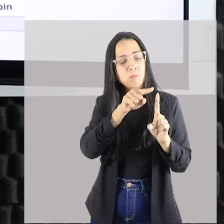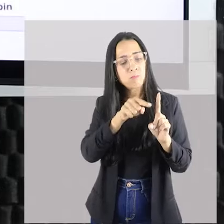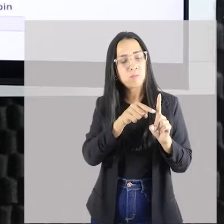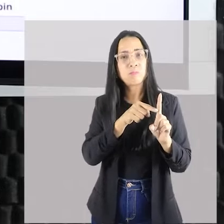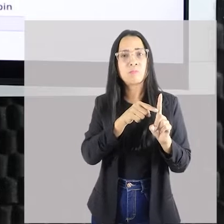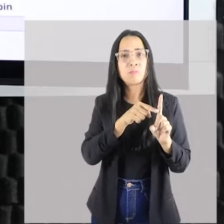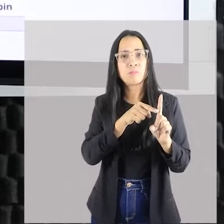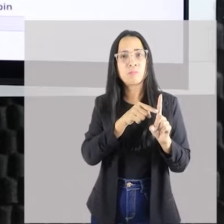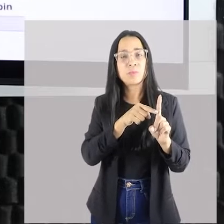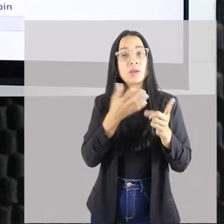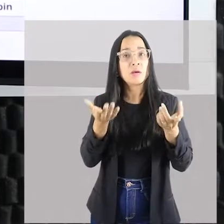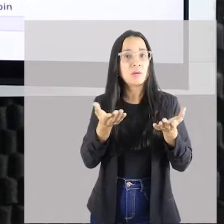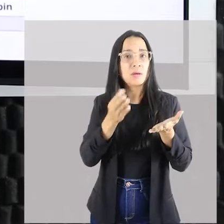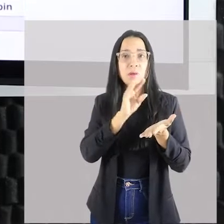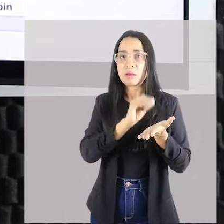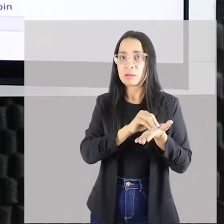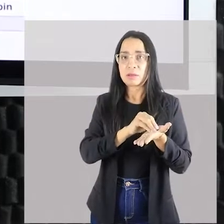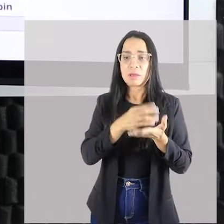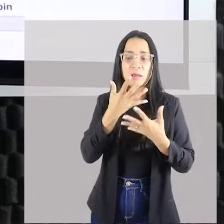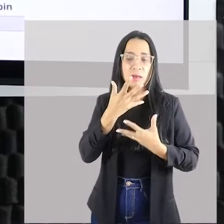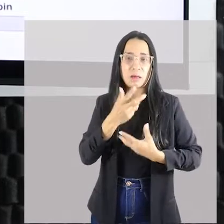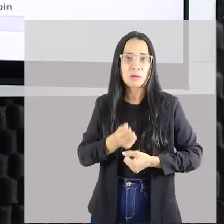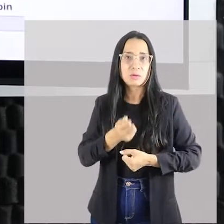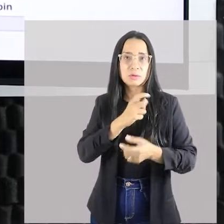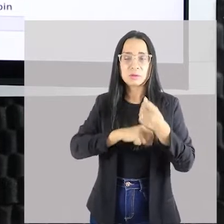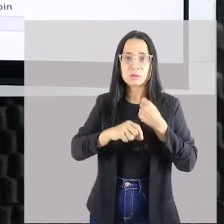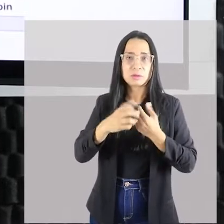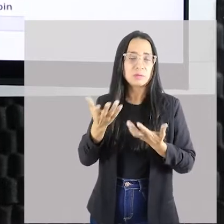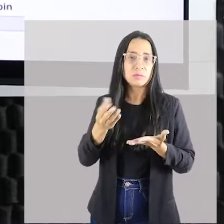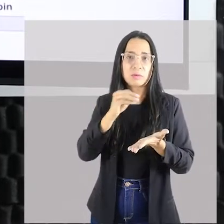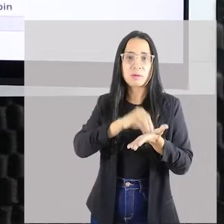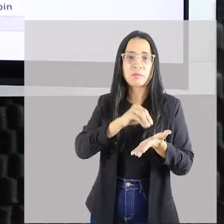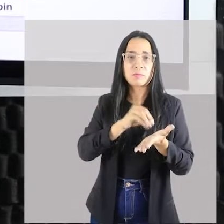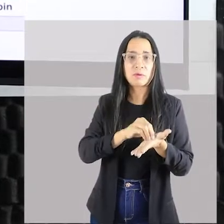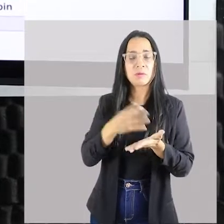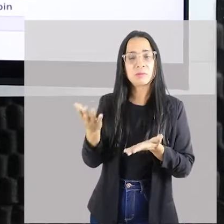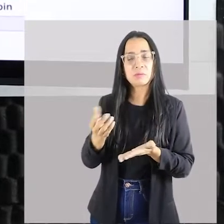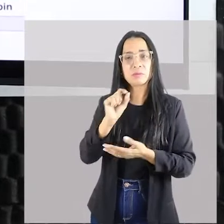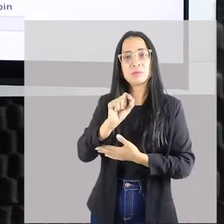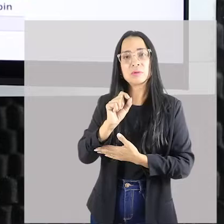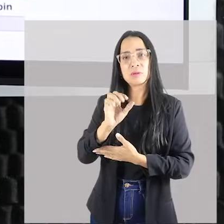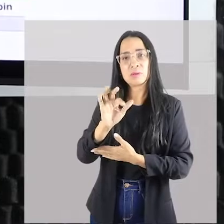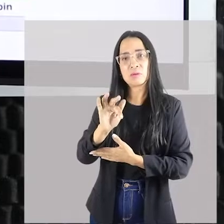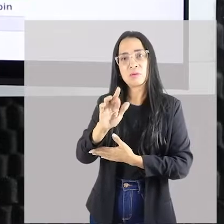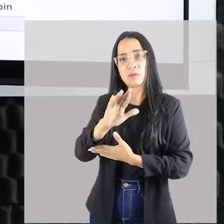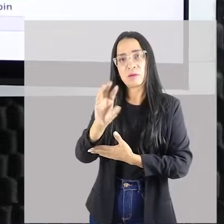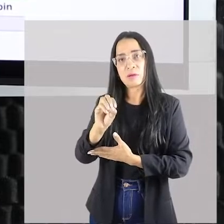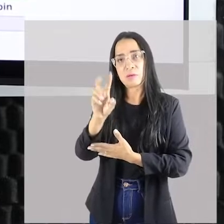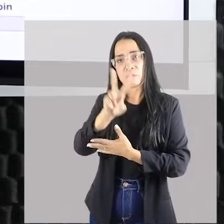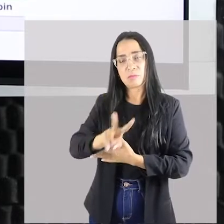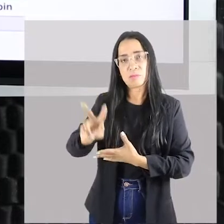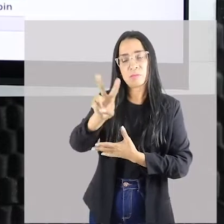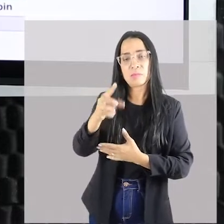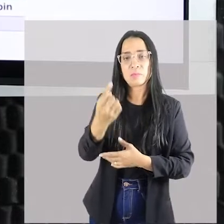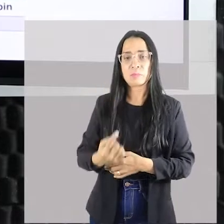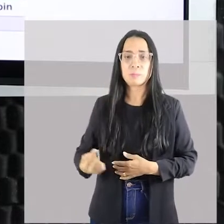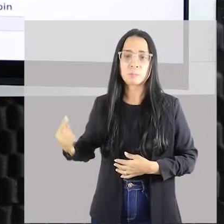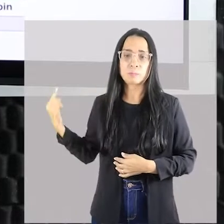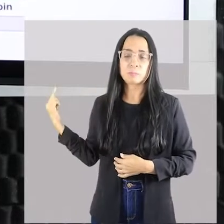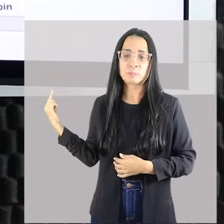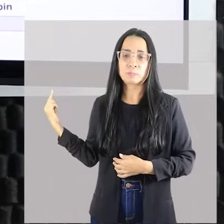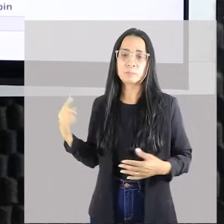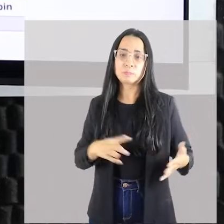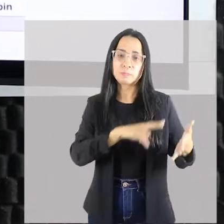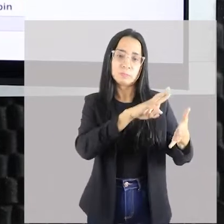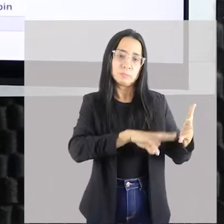pela deficiência do ferro, tá certo? Leia aqui comigo então. Ela resulta da troca do aminoácido